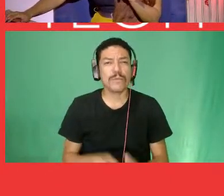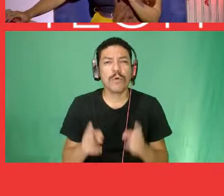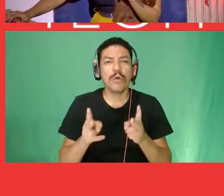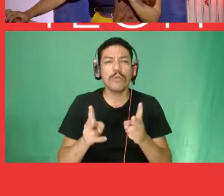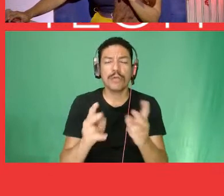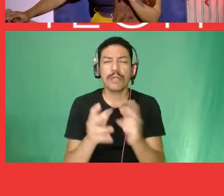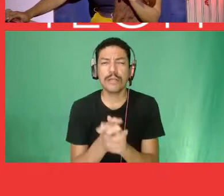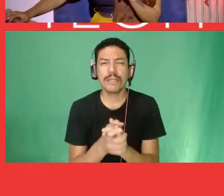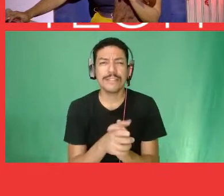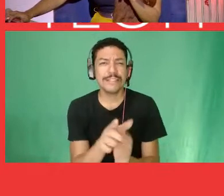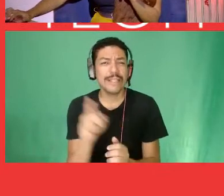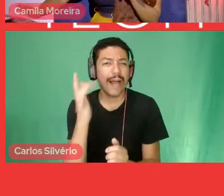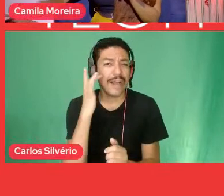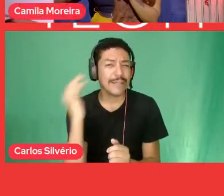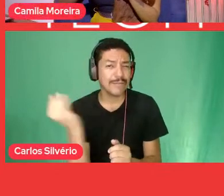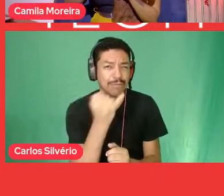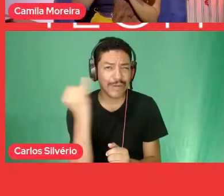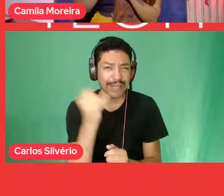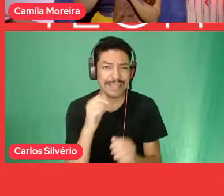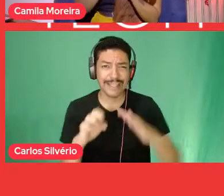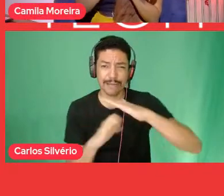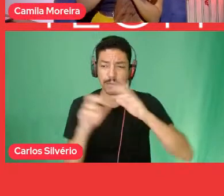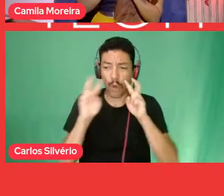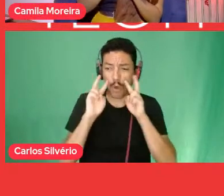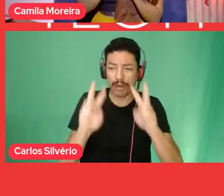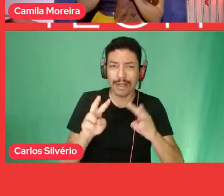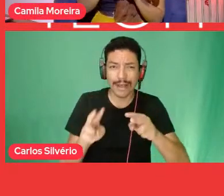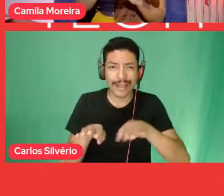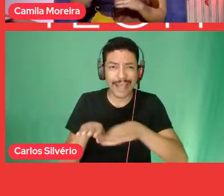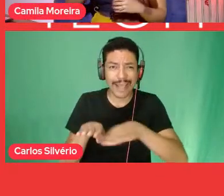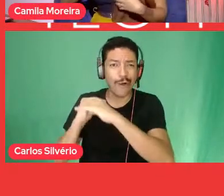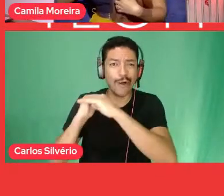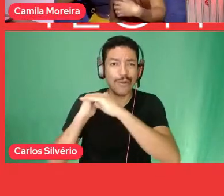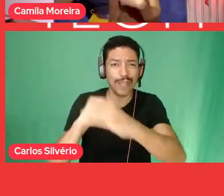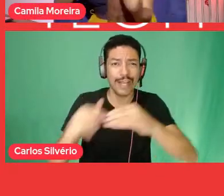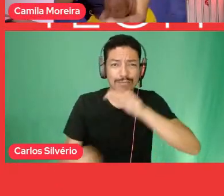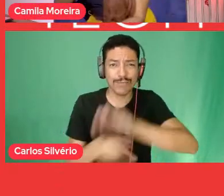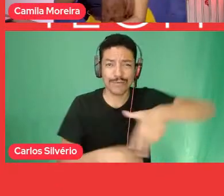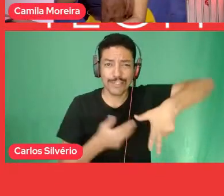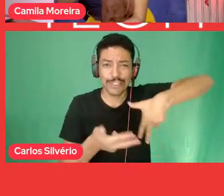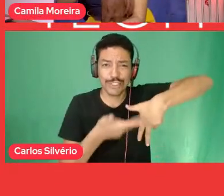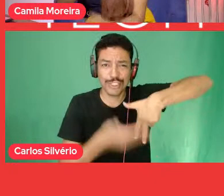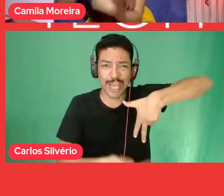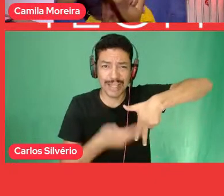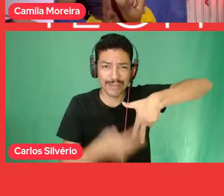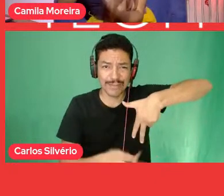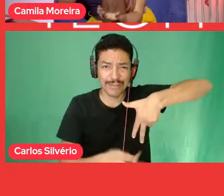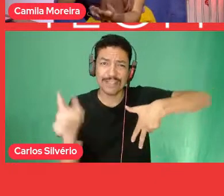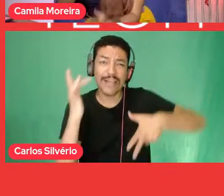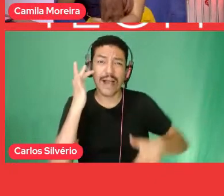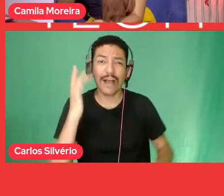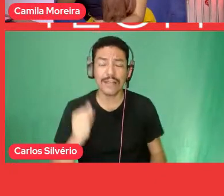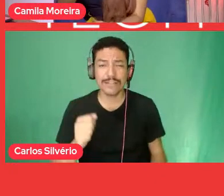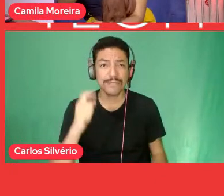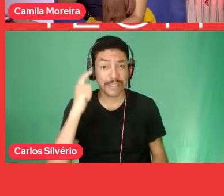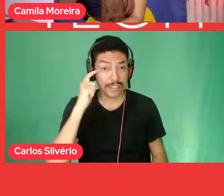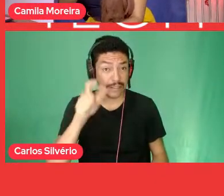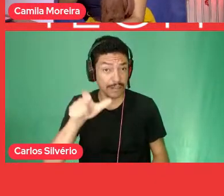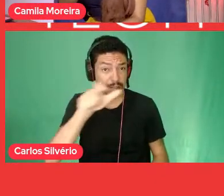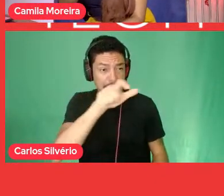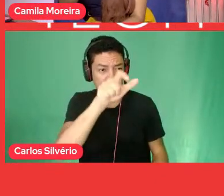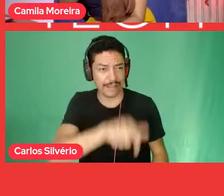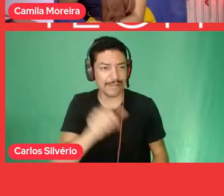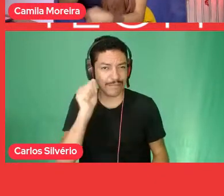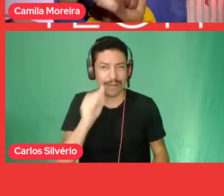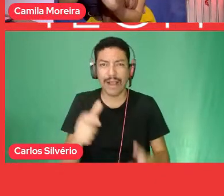empresas olhem para a equidade de gênero? Né? Pensando ali naquela mulher que trabalha, né? Vocês são mães aqui, grande